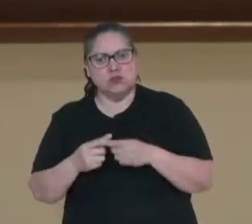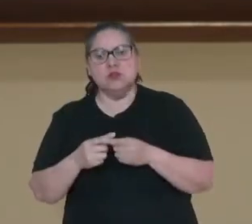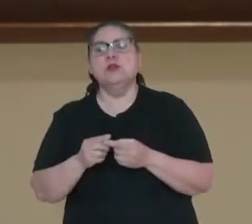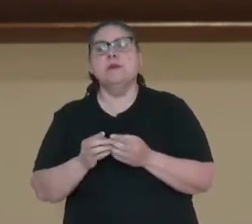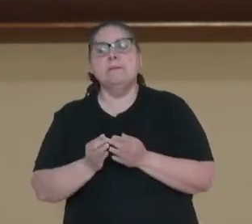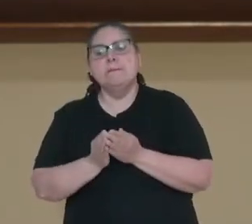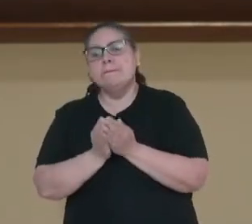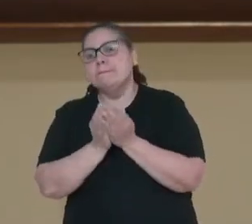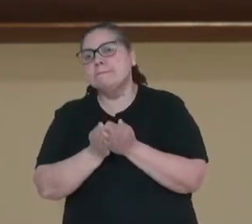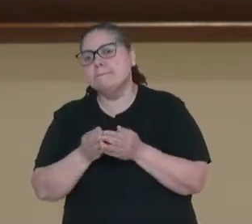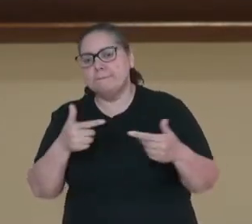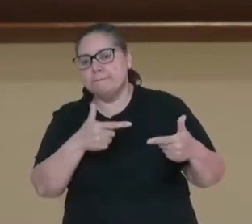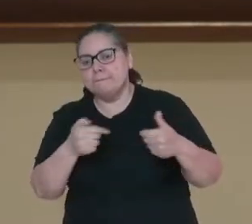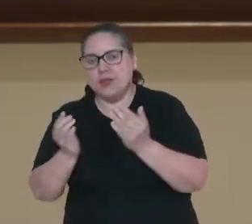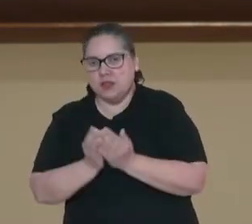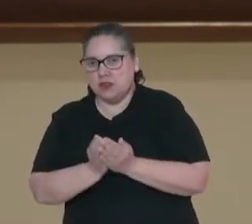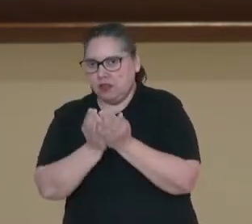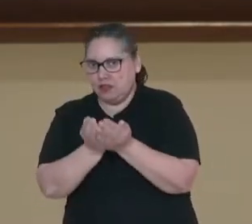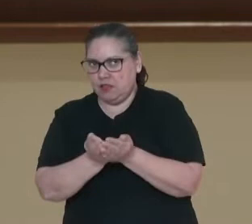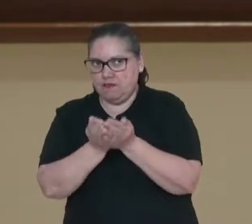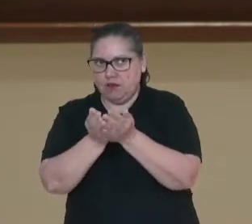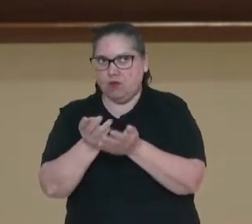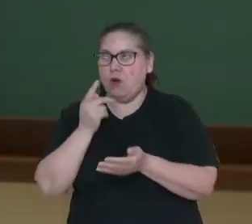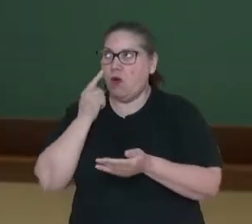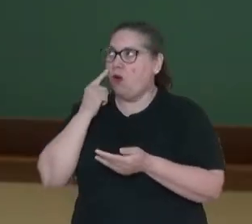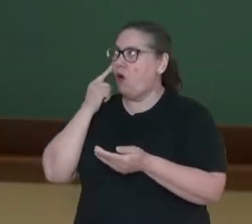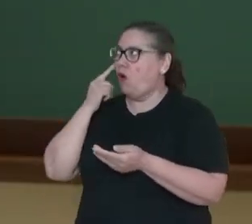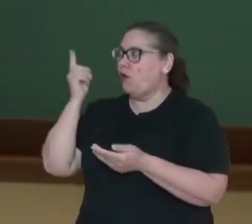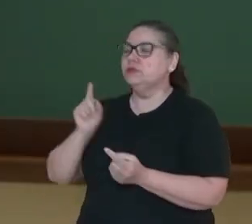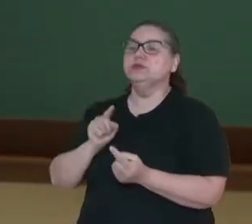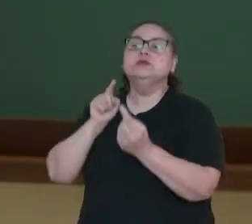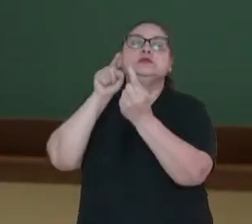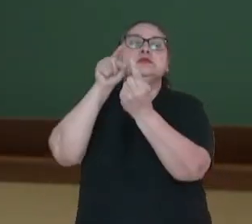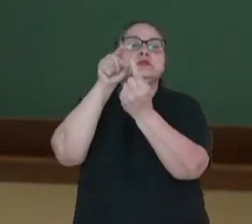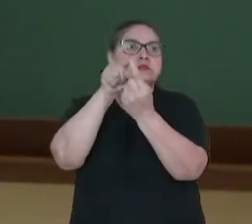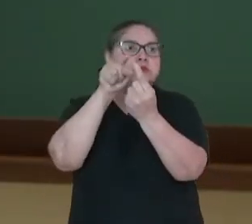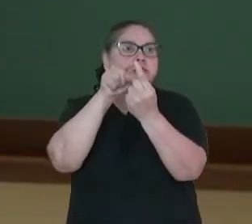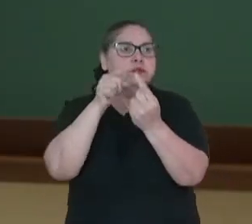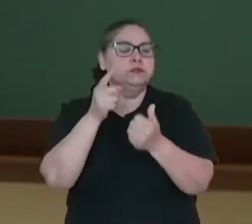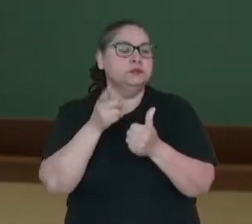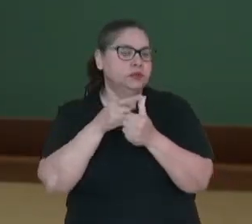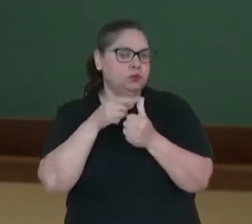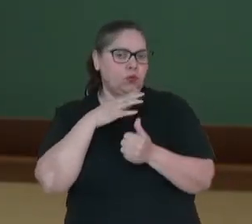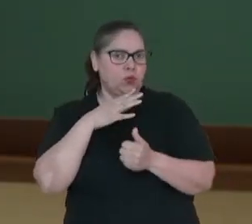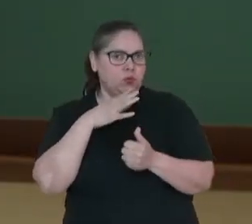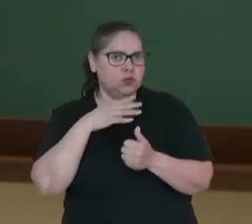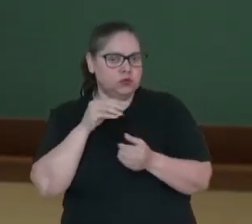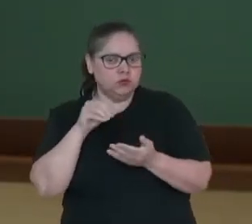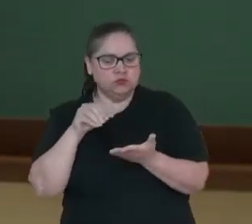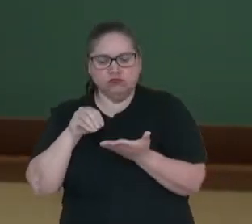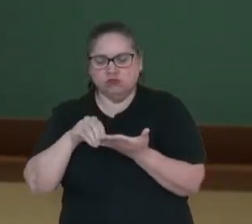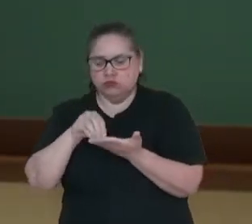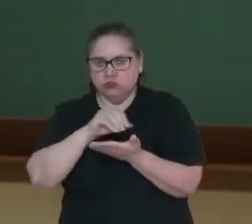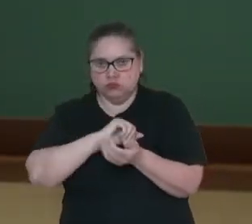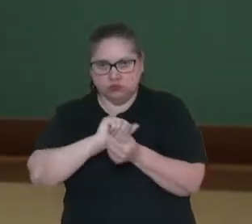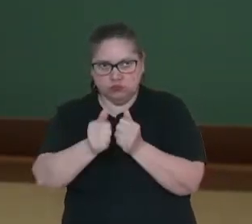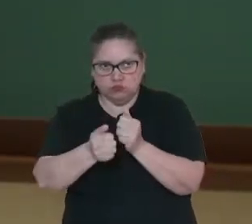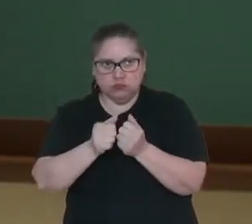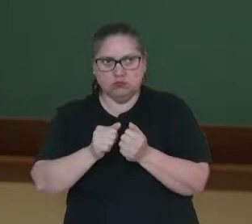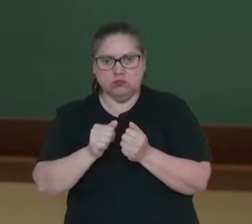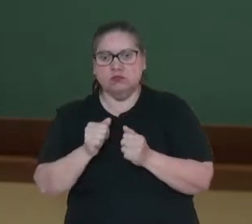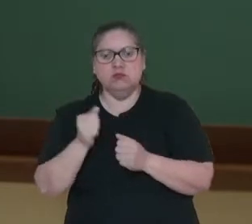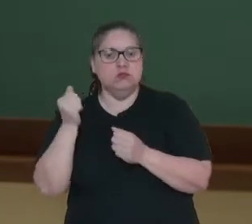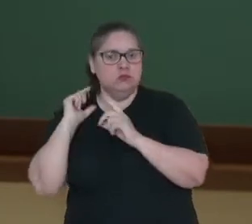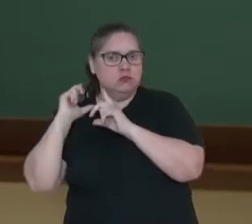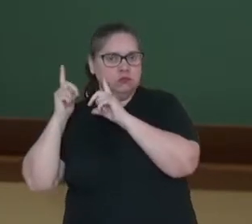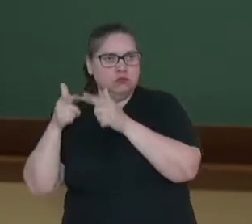da Batalha Naval. Então, o nosso objetivo é, primeiro, conhecer os jogos de tabuleiro